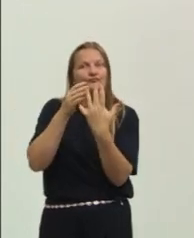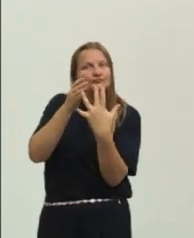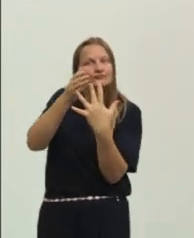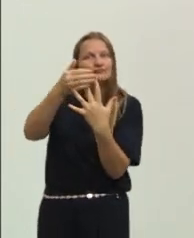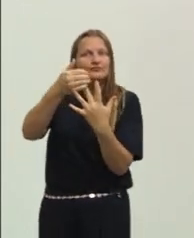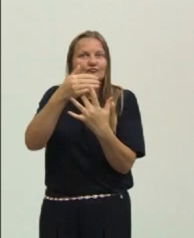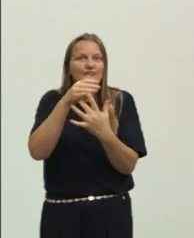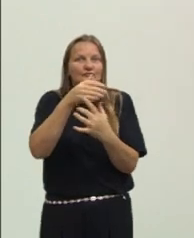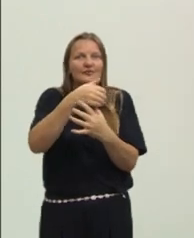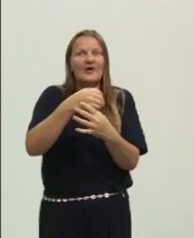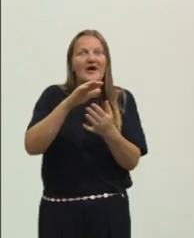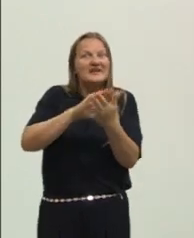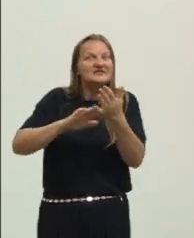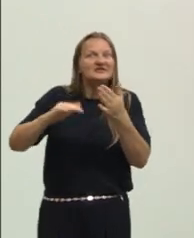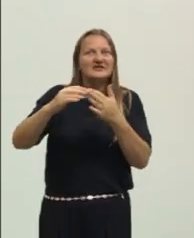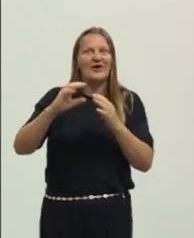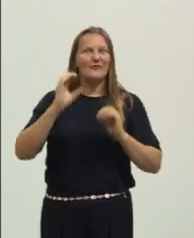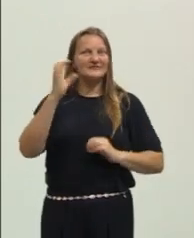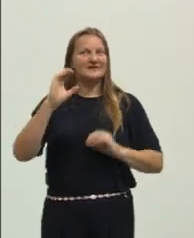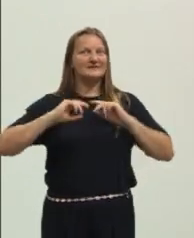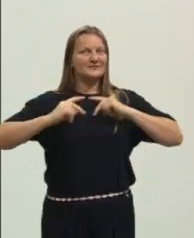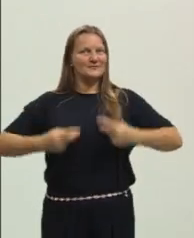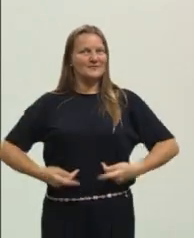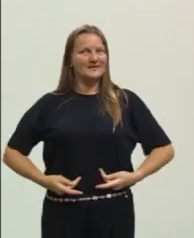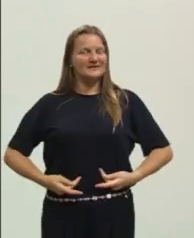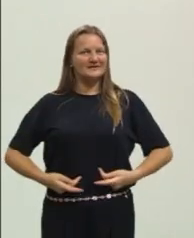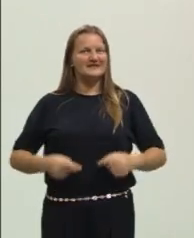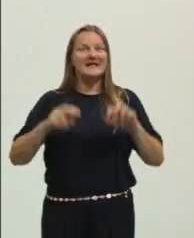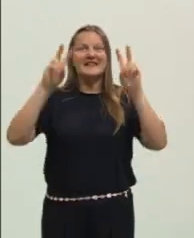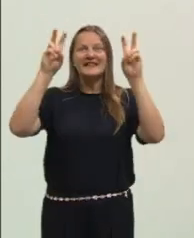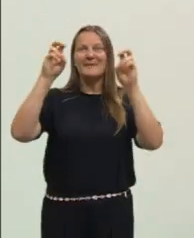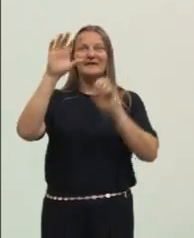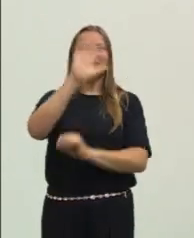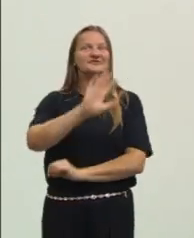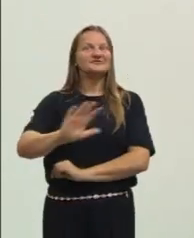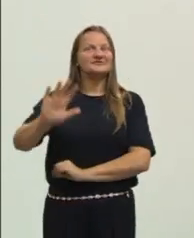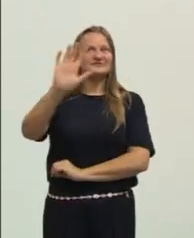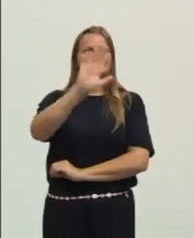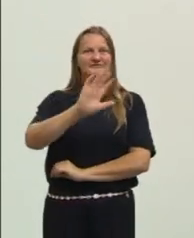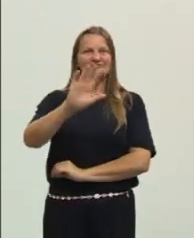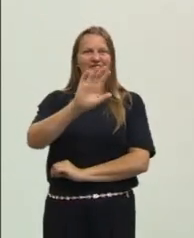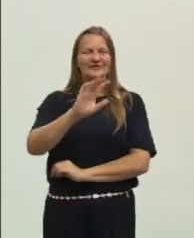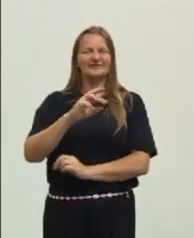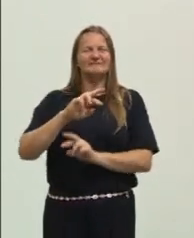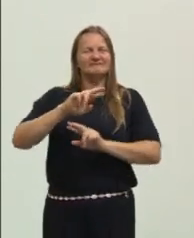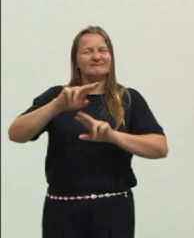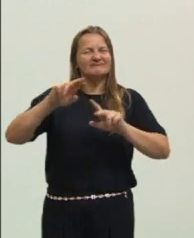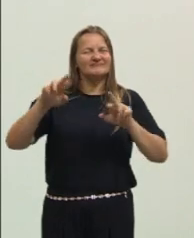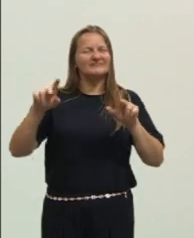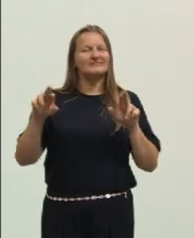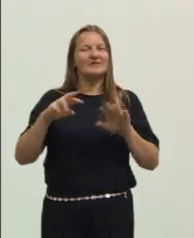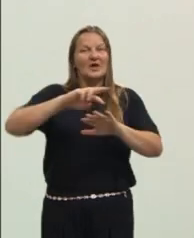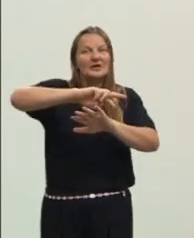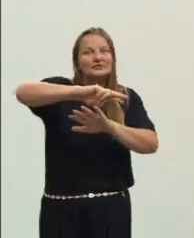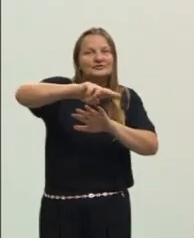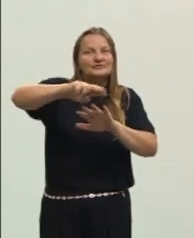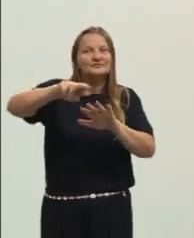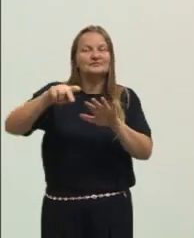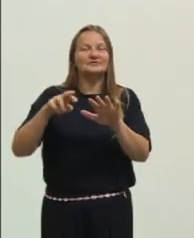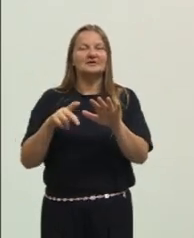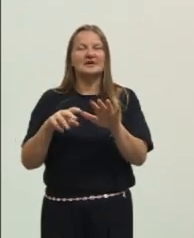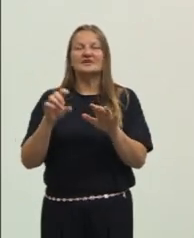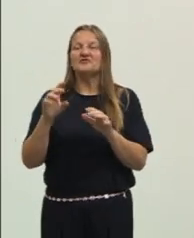ciências humanas então e esses temas transversais você precisa dominar não basta não basta decorar então É